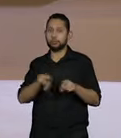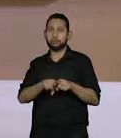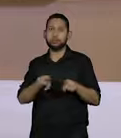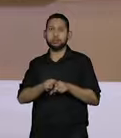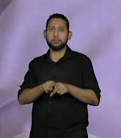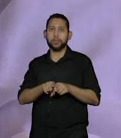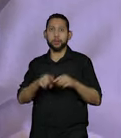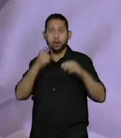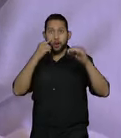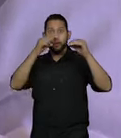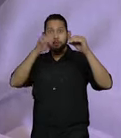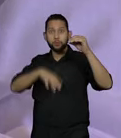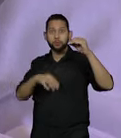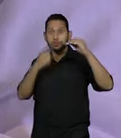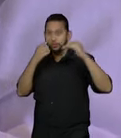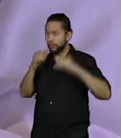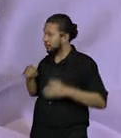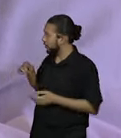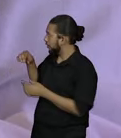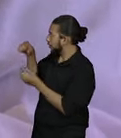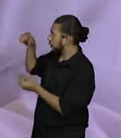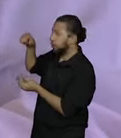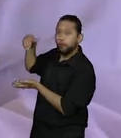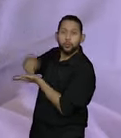presente em solução.